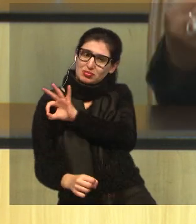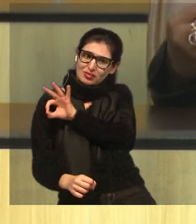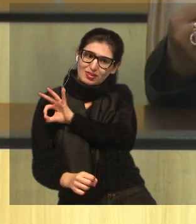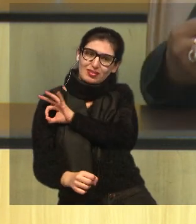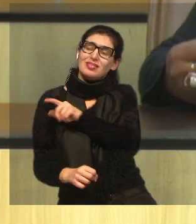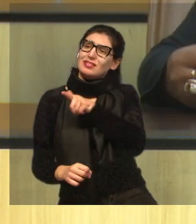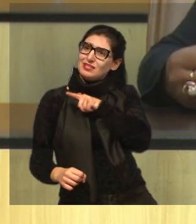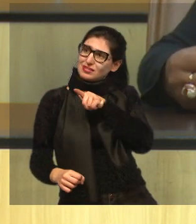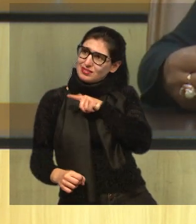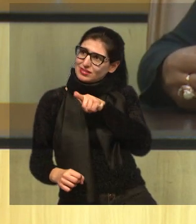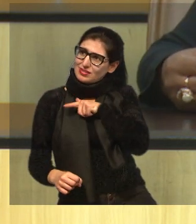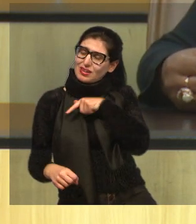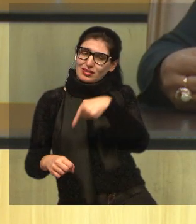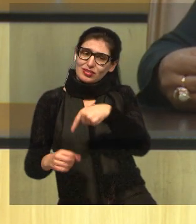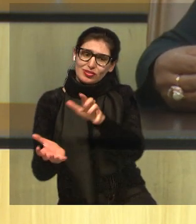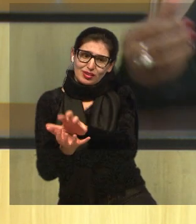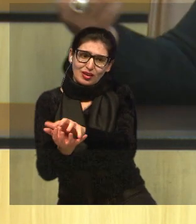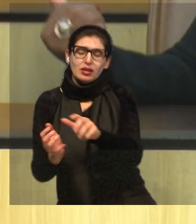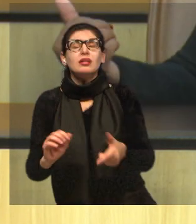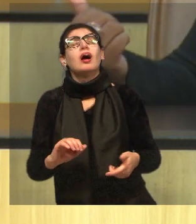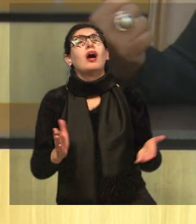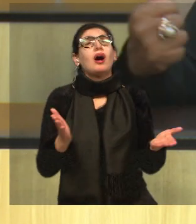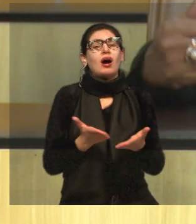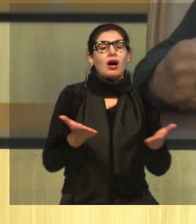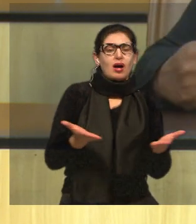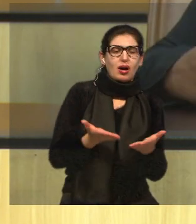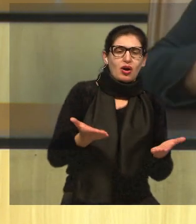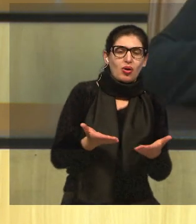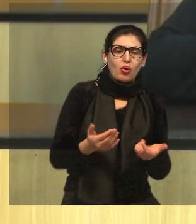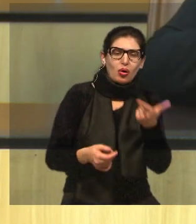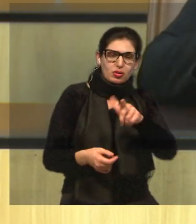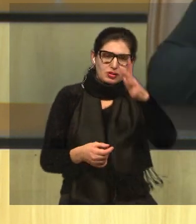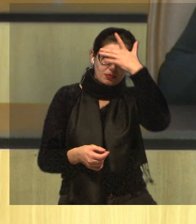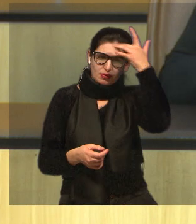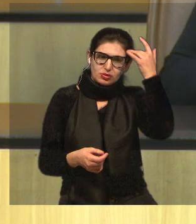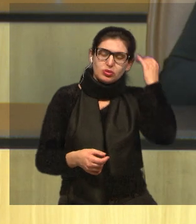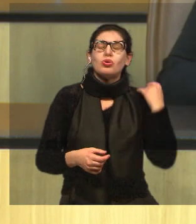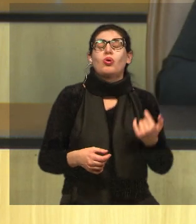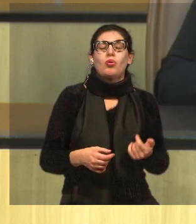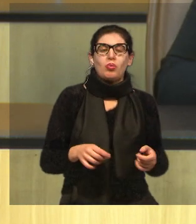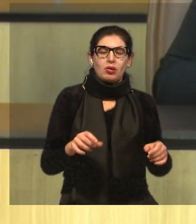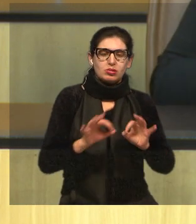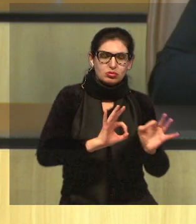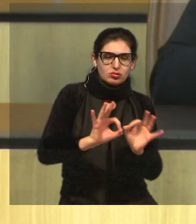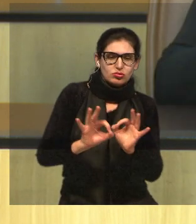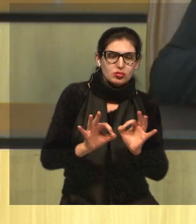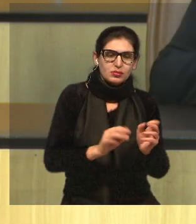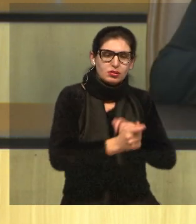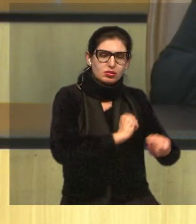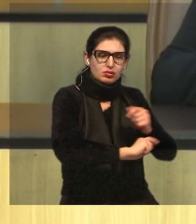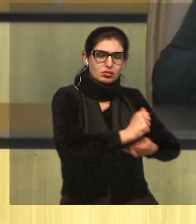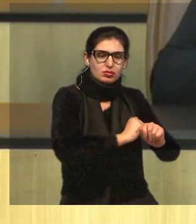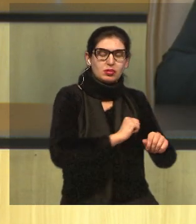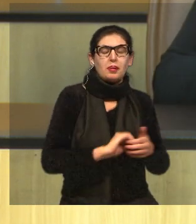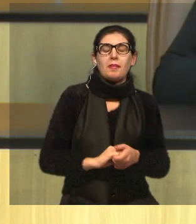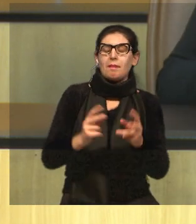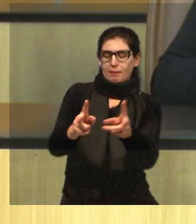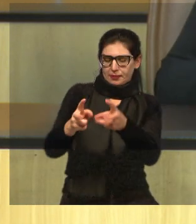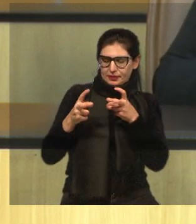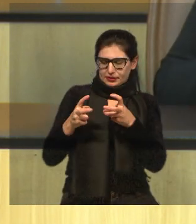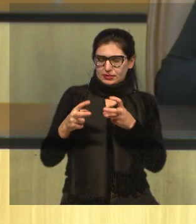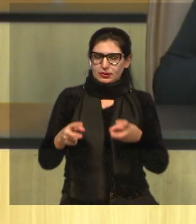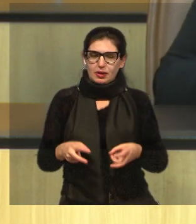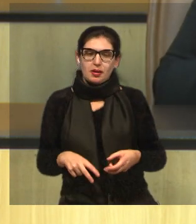trouxeram a gerência de trabalho e renda para assistência, porque nós estamos vendo que as crianças estão muito abandonadas por conta